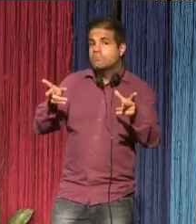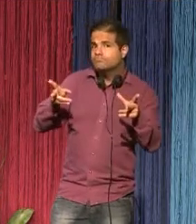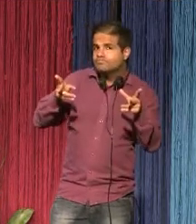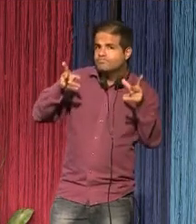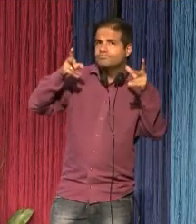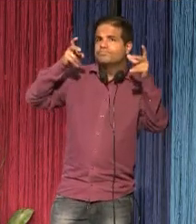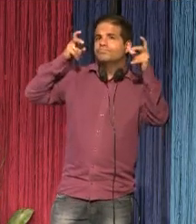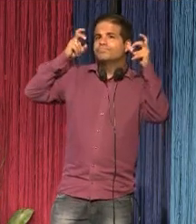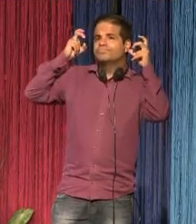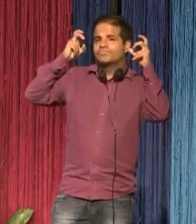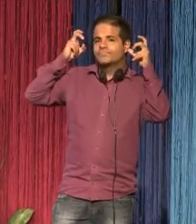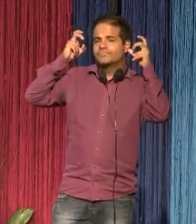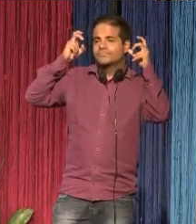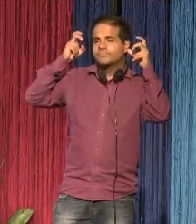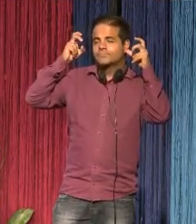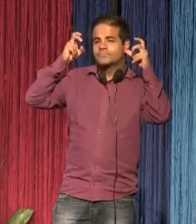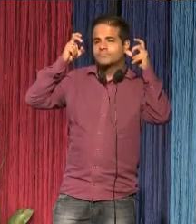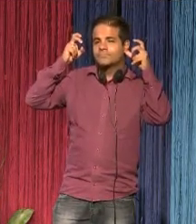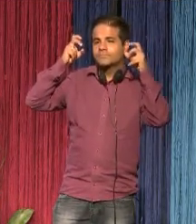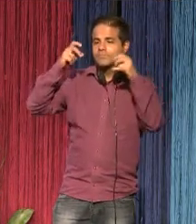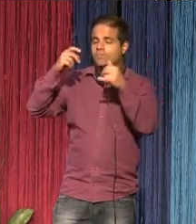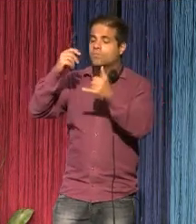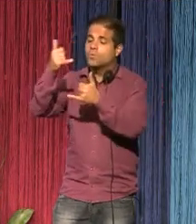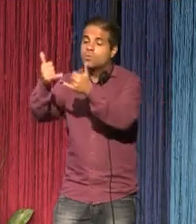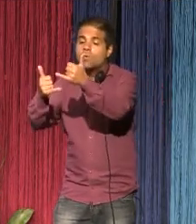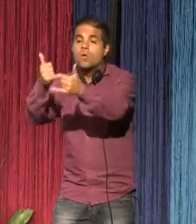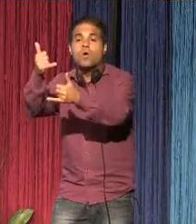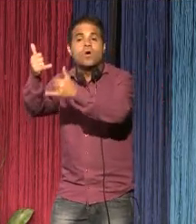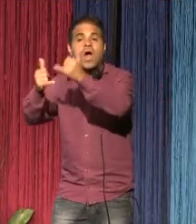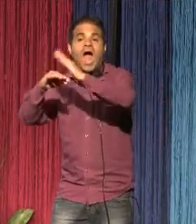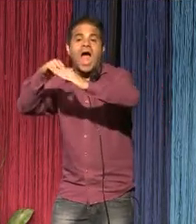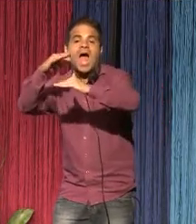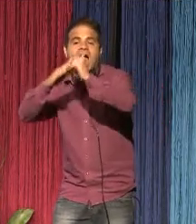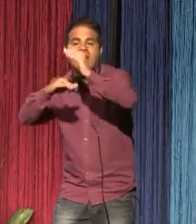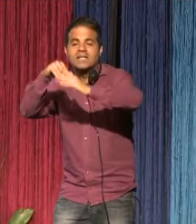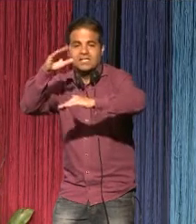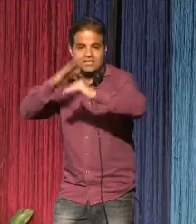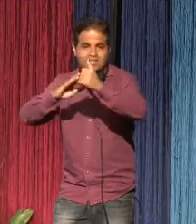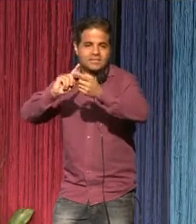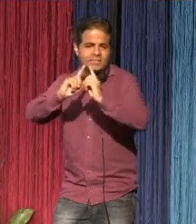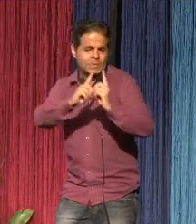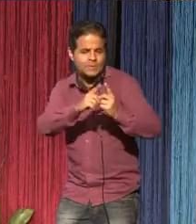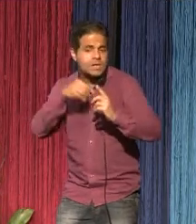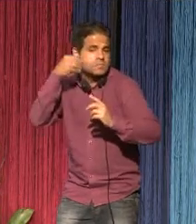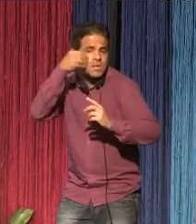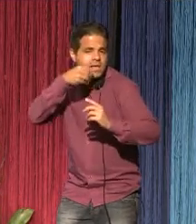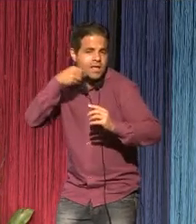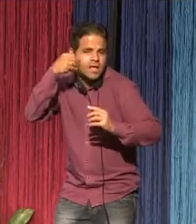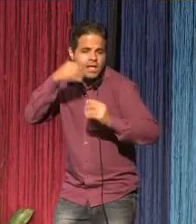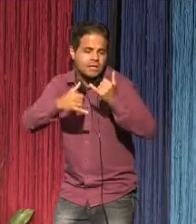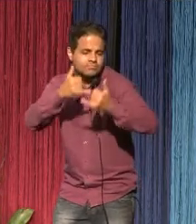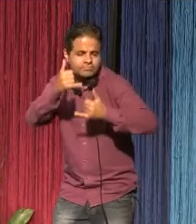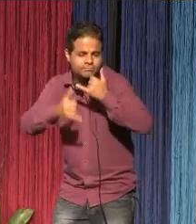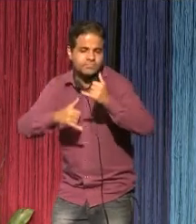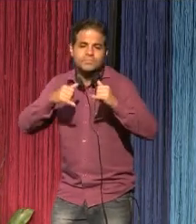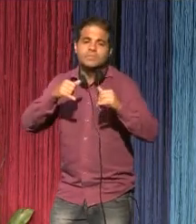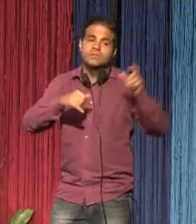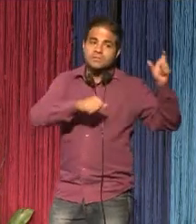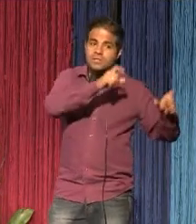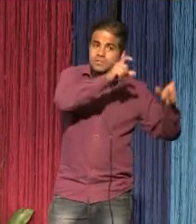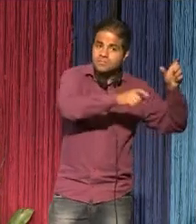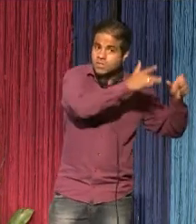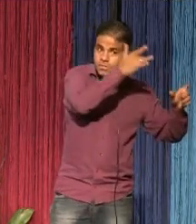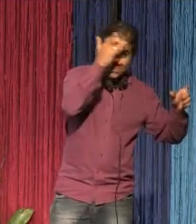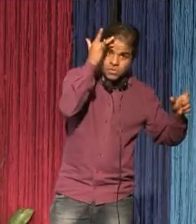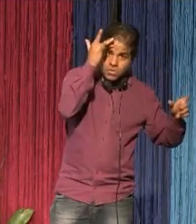perspectiva do brincar, ou seja, da ação lúdica, da experiência lúdica e dos brincalhões, ou